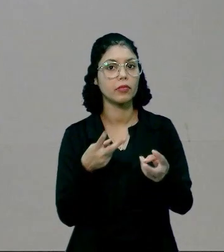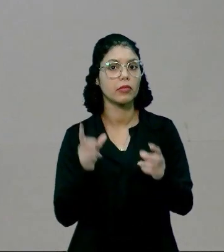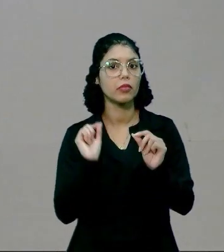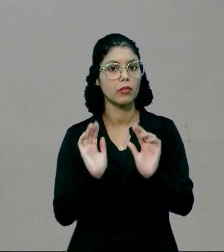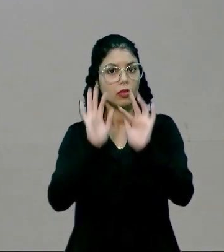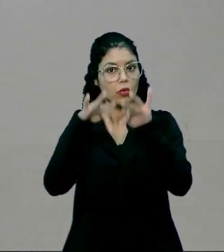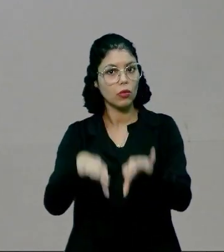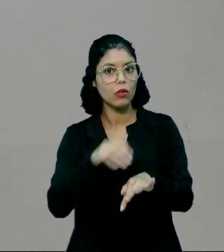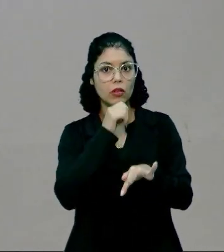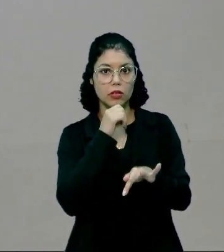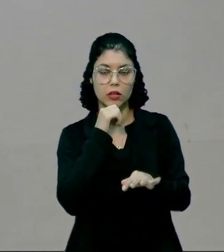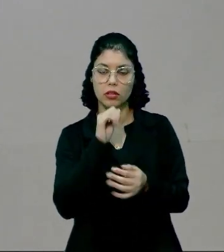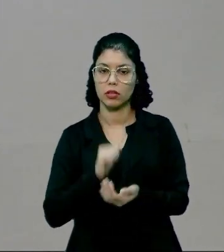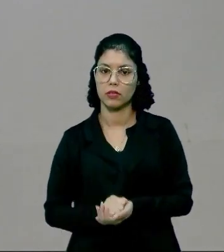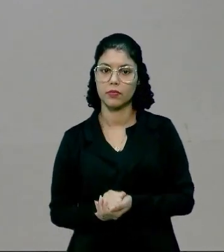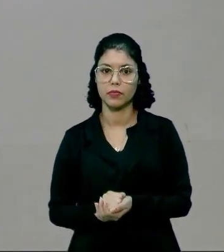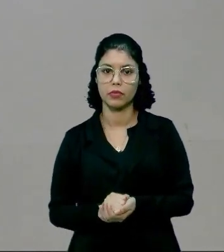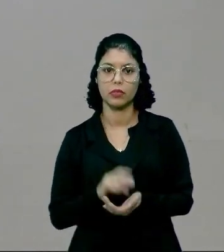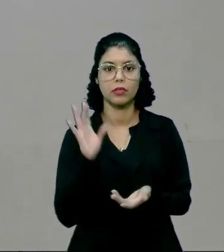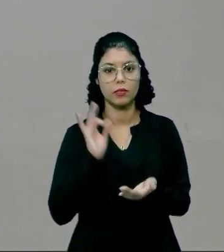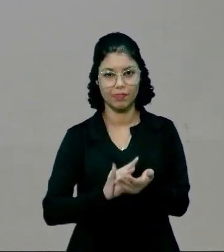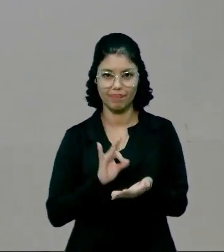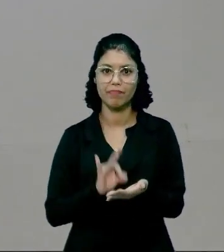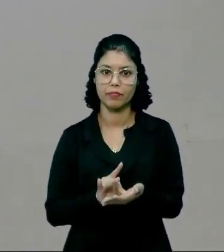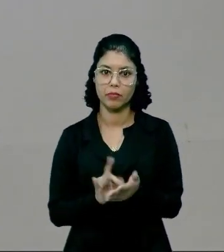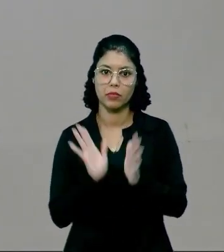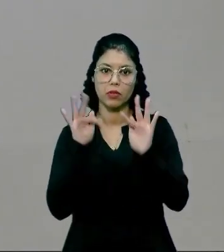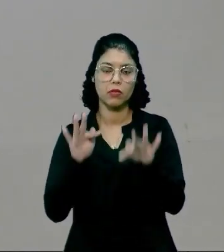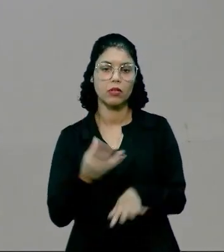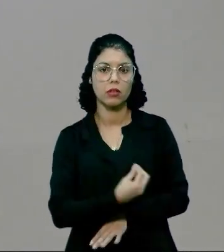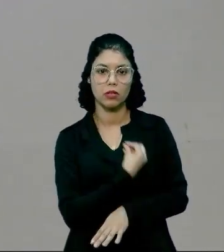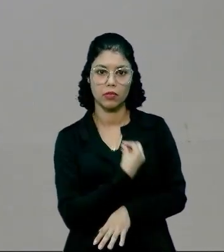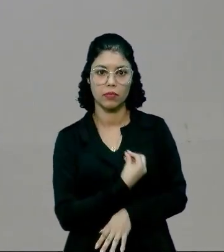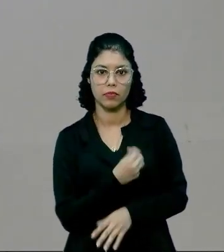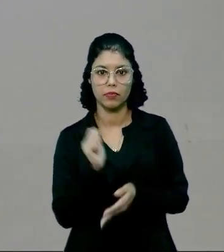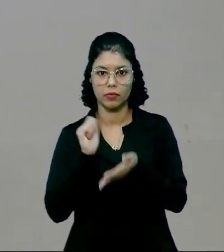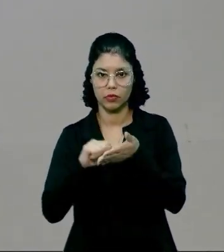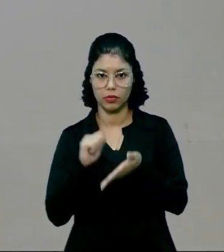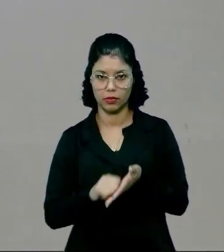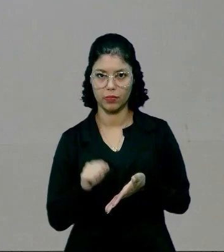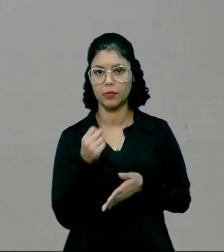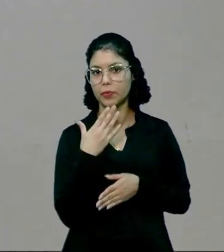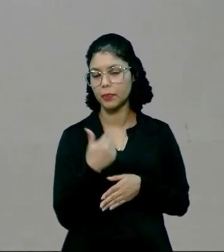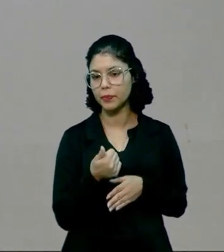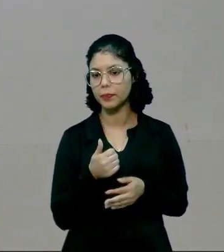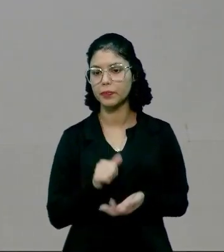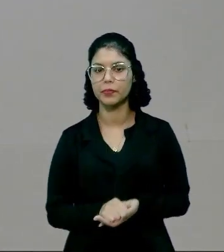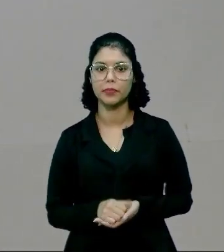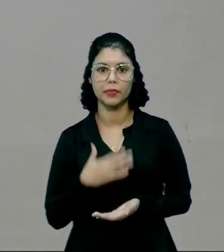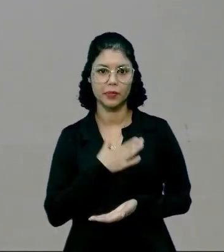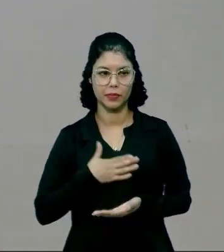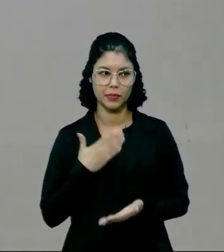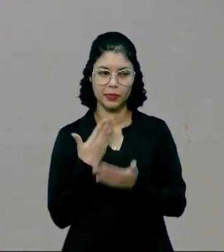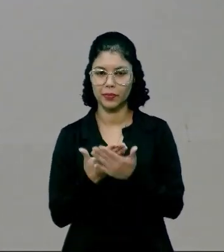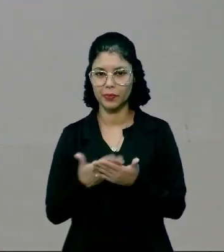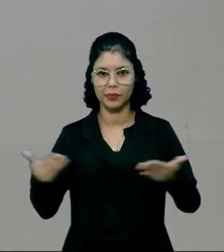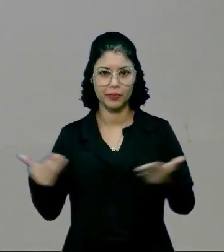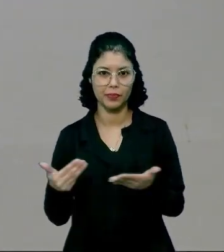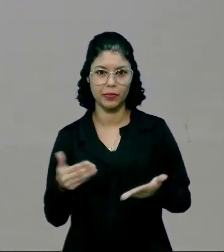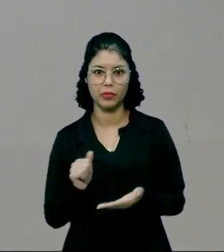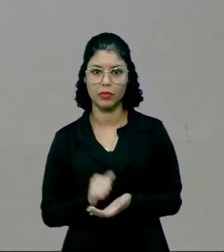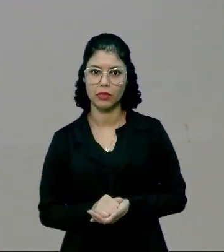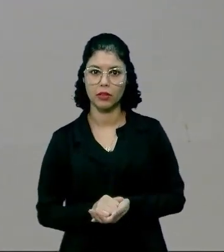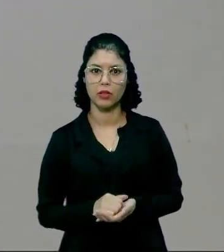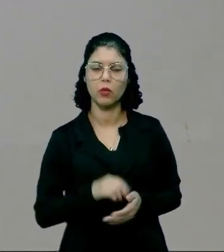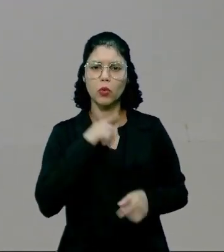o fim dessa obra, ela realmente marca o fim da vida do escritor, tá? E aí, gostou da aula de hoje?